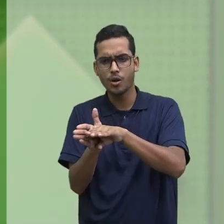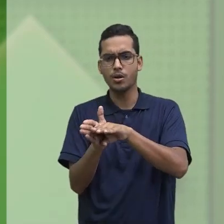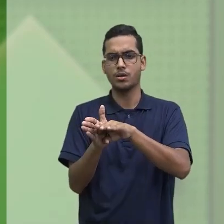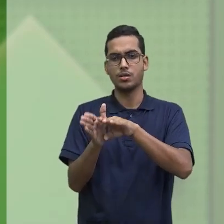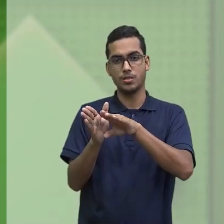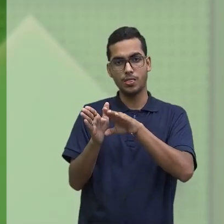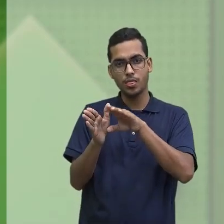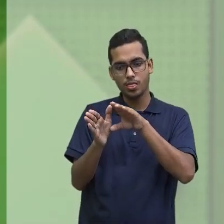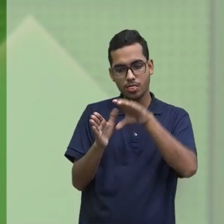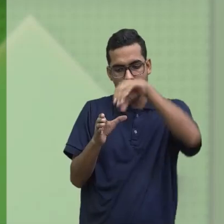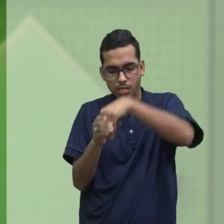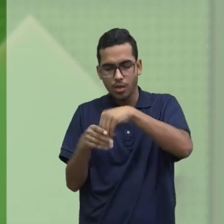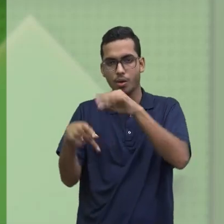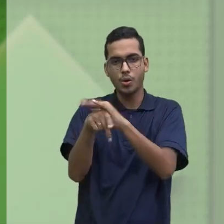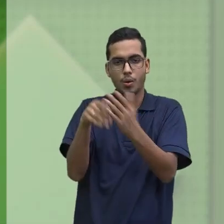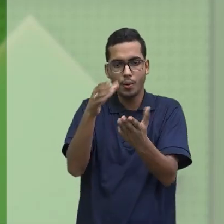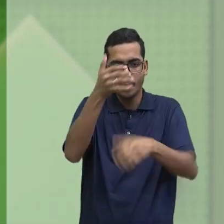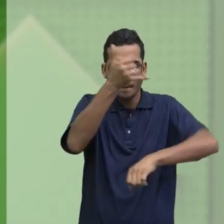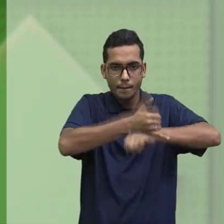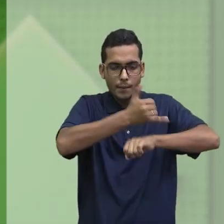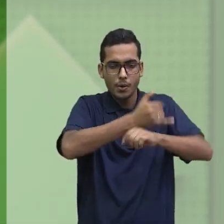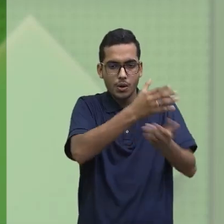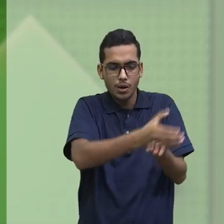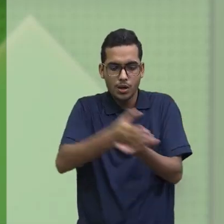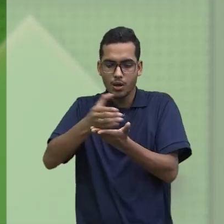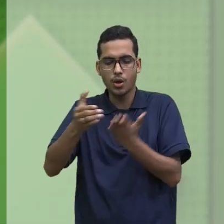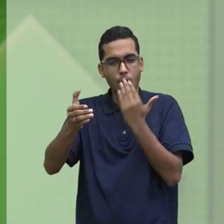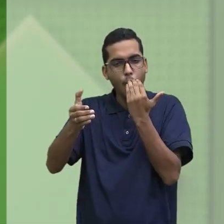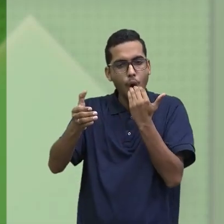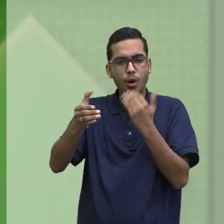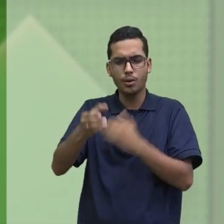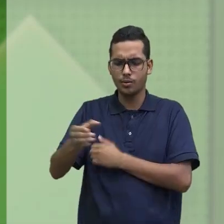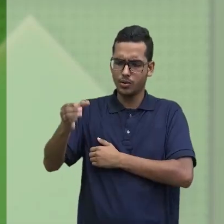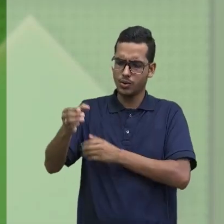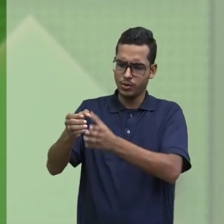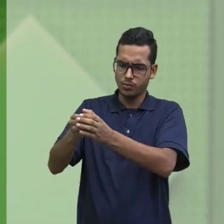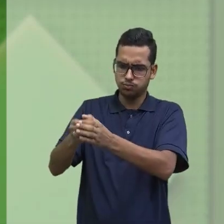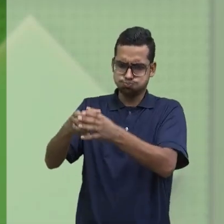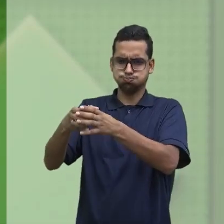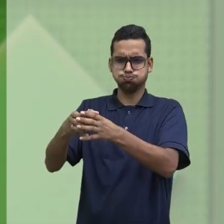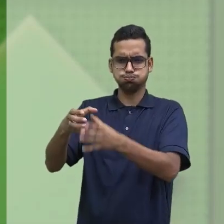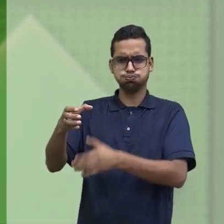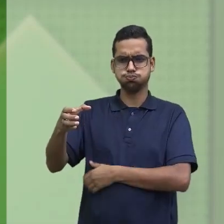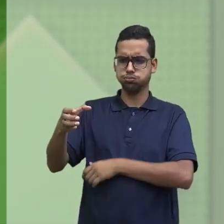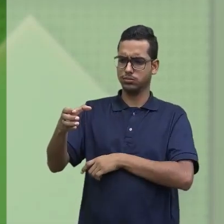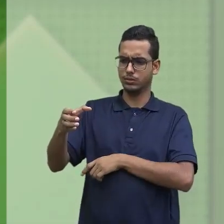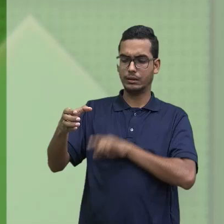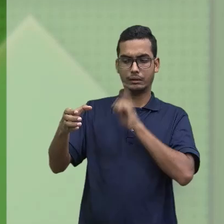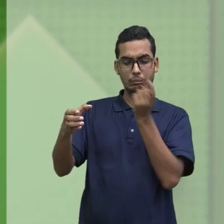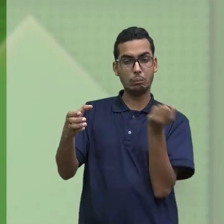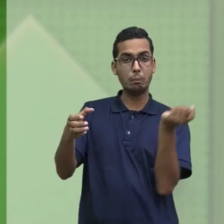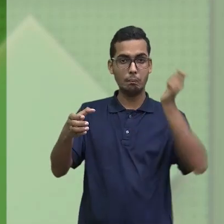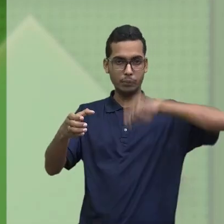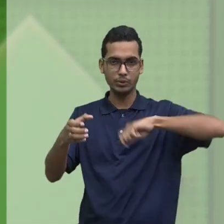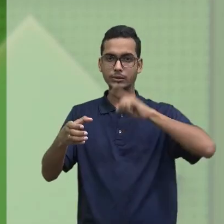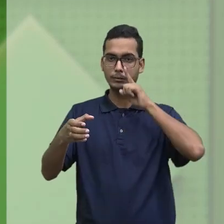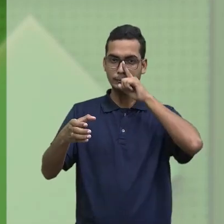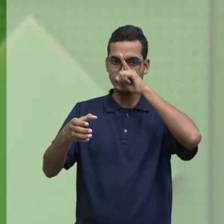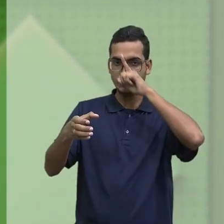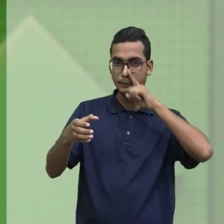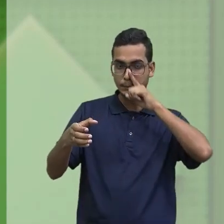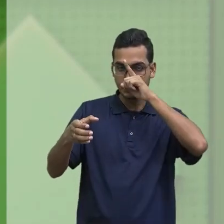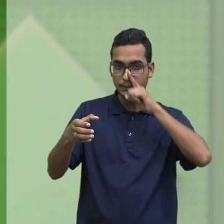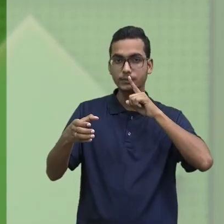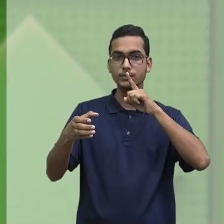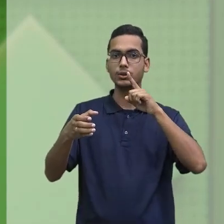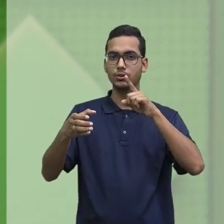nesse alimento, mesmo ele enlatado, né? E ela é uma bactéria que não vai precisar de oxigênio ali para se reproduzir.